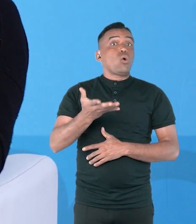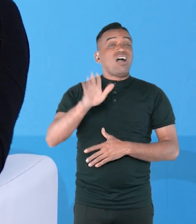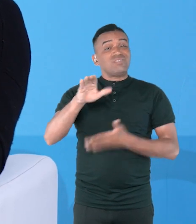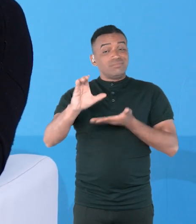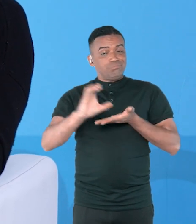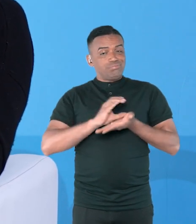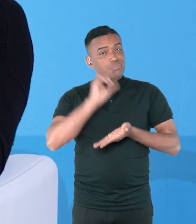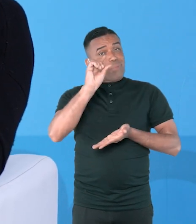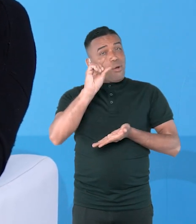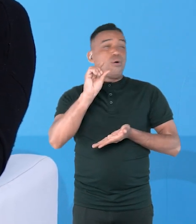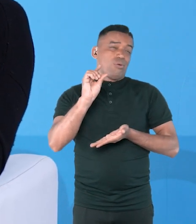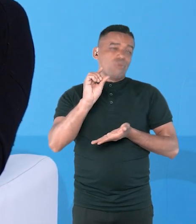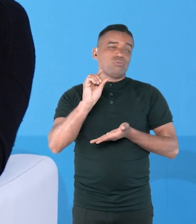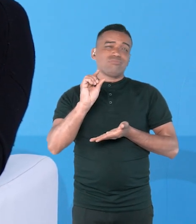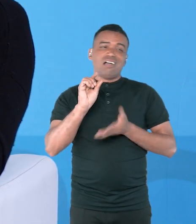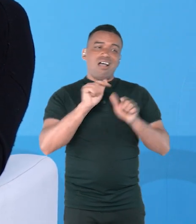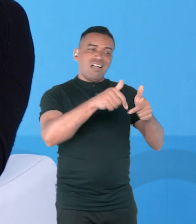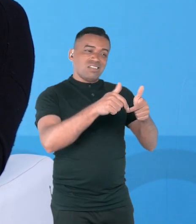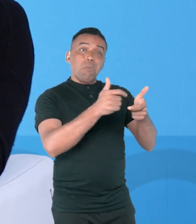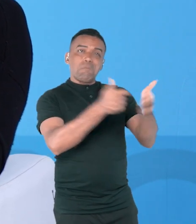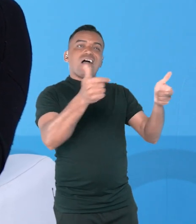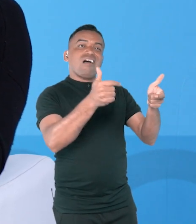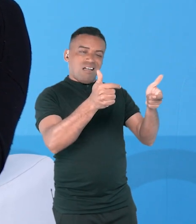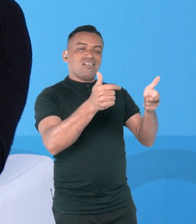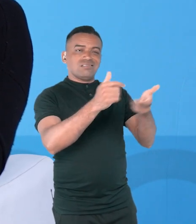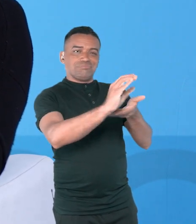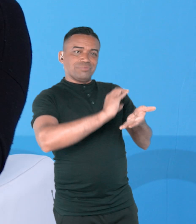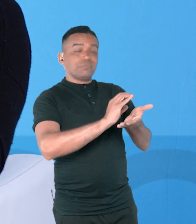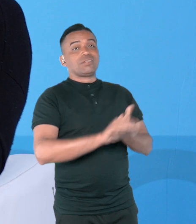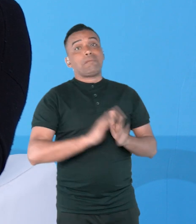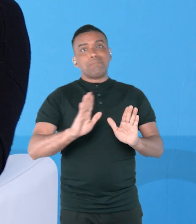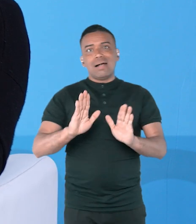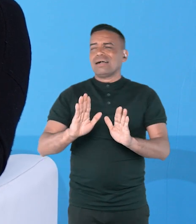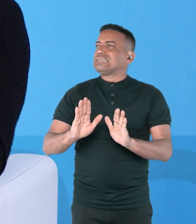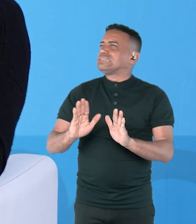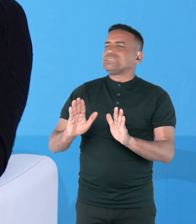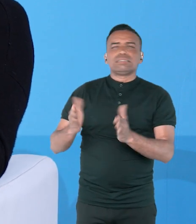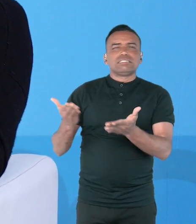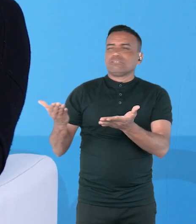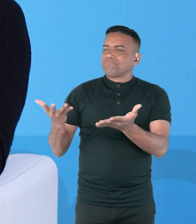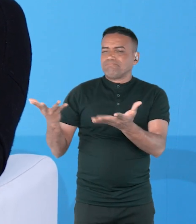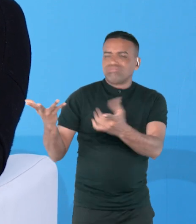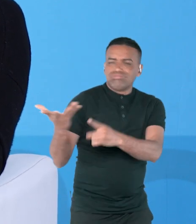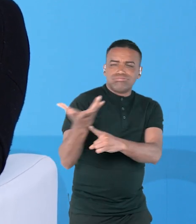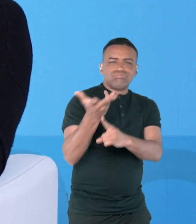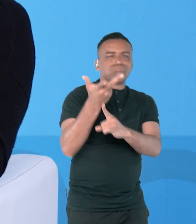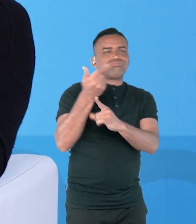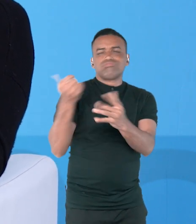talvez até rendessem menos do que aquelas que você pôs em prática, mas que seriam de uma